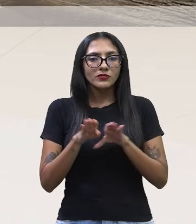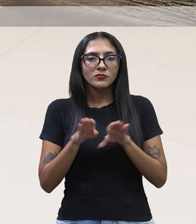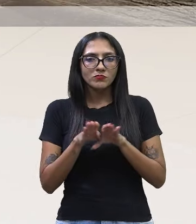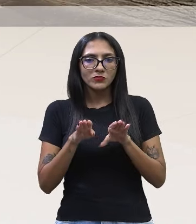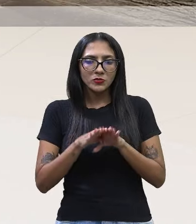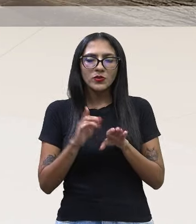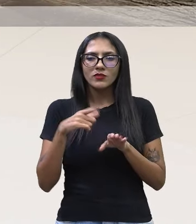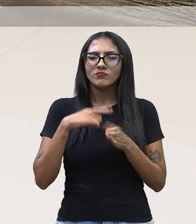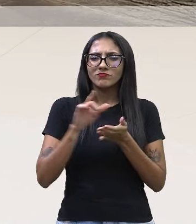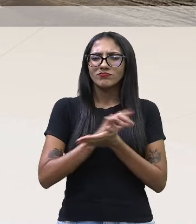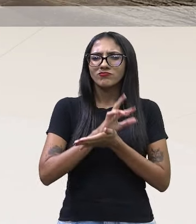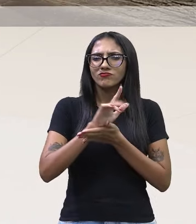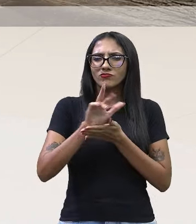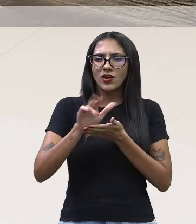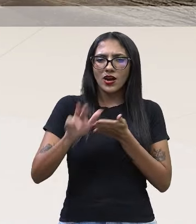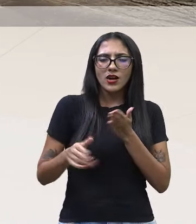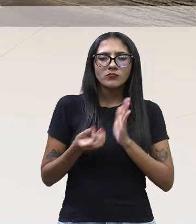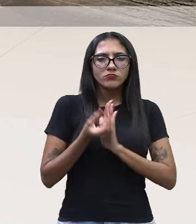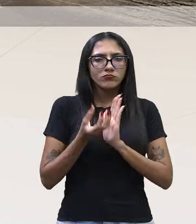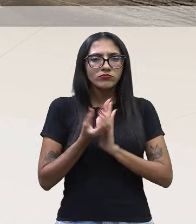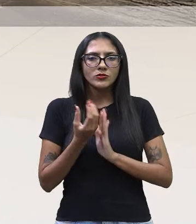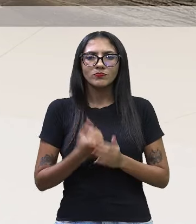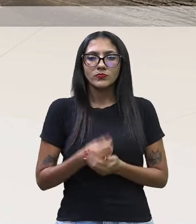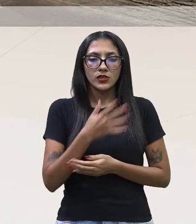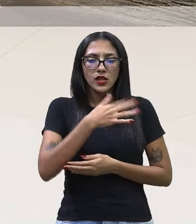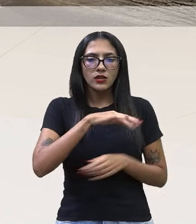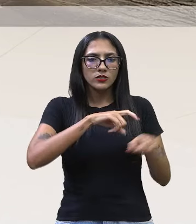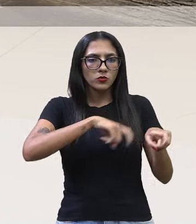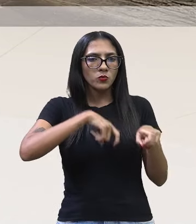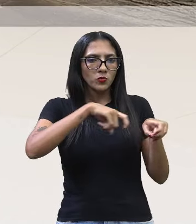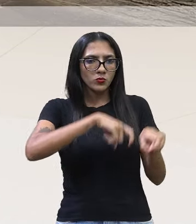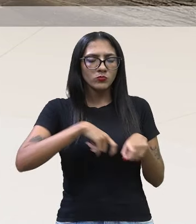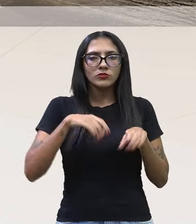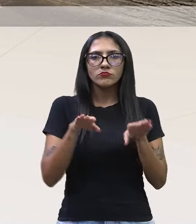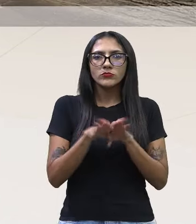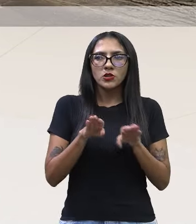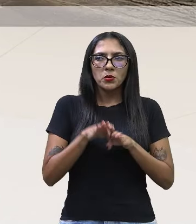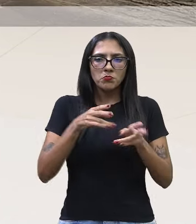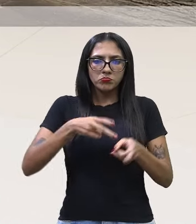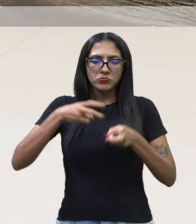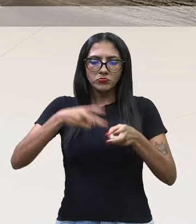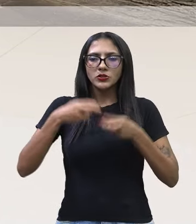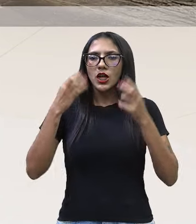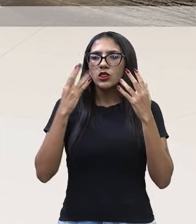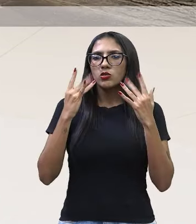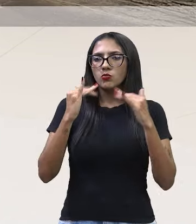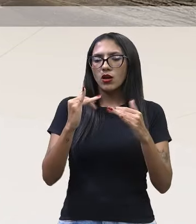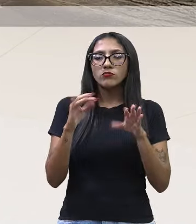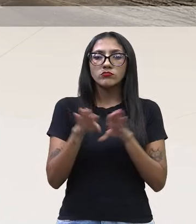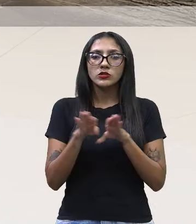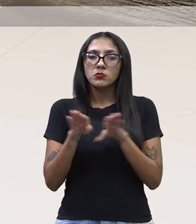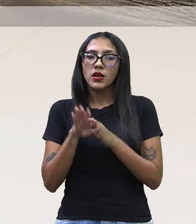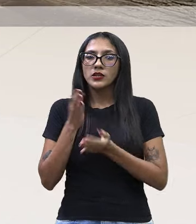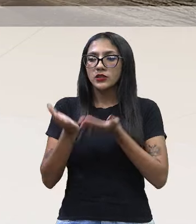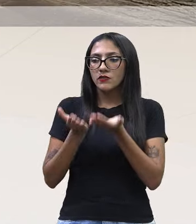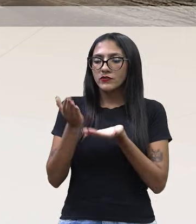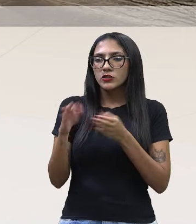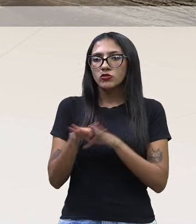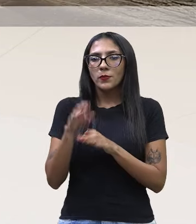pela diversidade atividades produtivas que vão desde a agricultura e a exploração de recursos naturais até o setor de serviço e